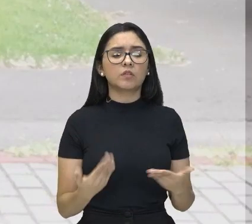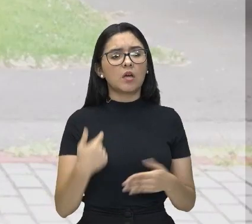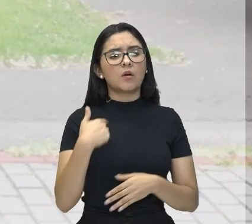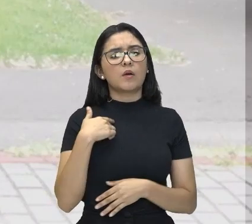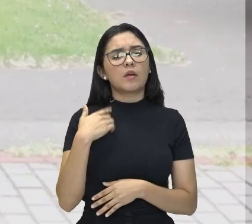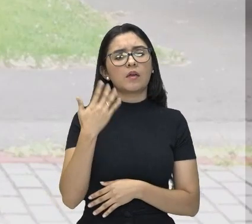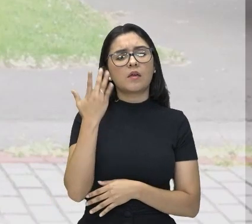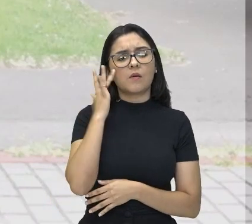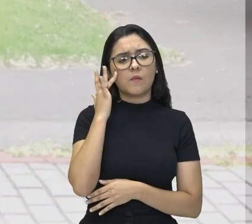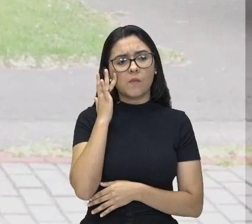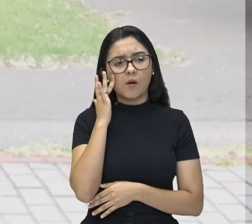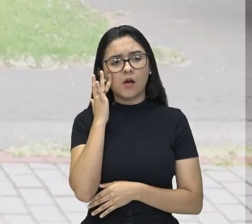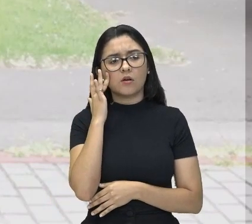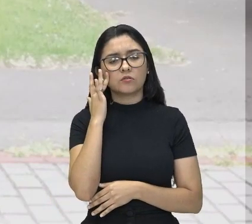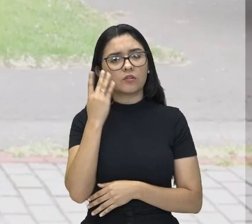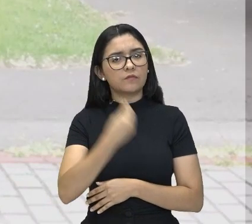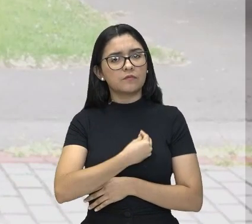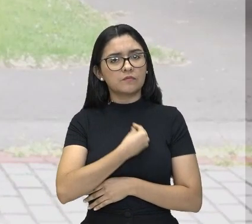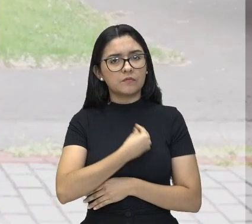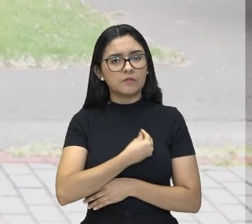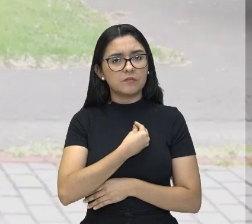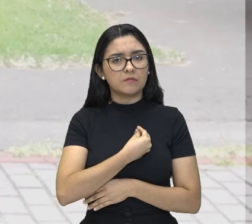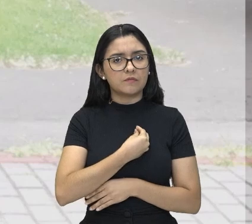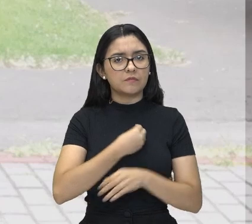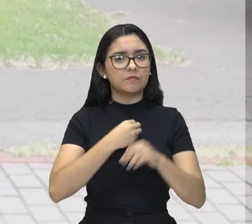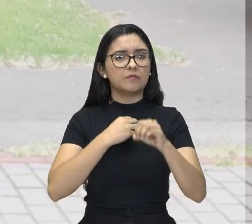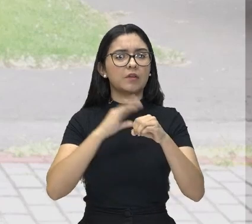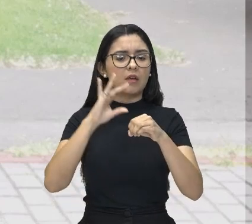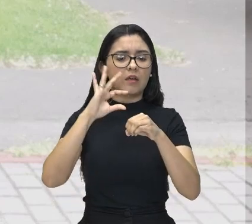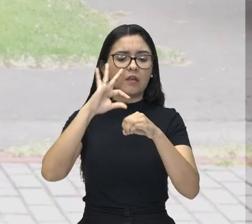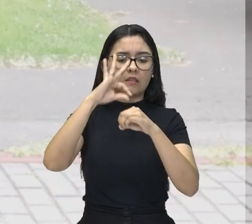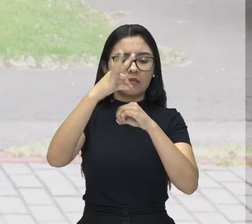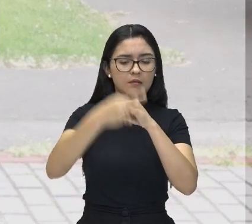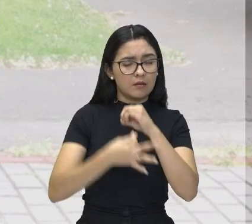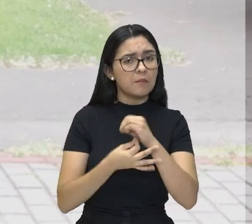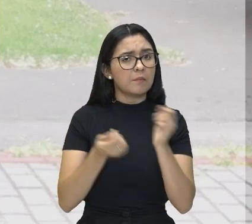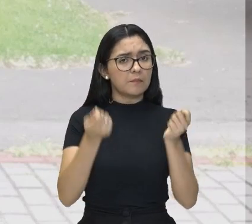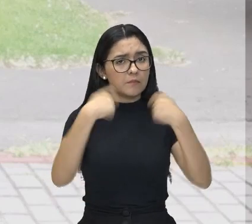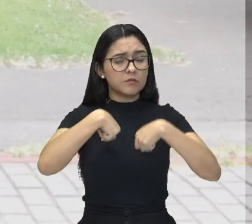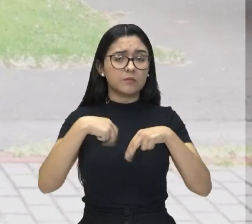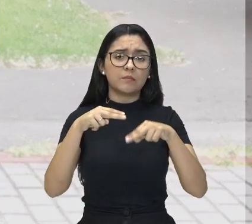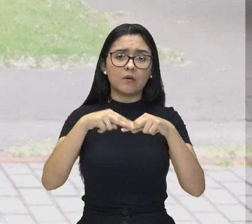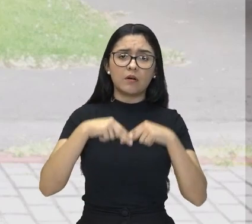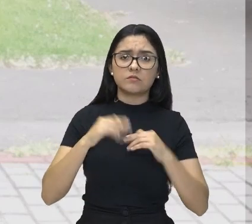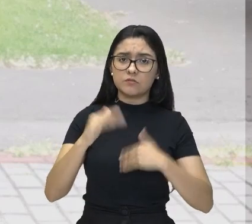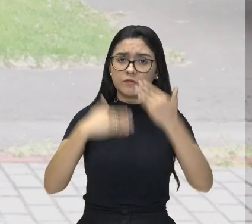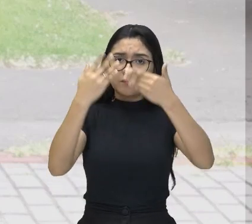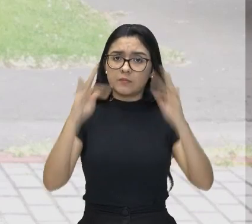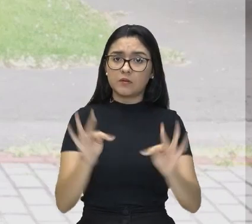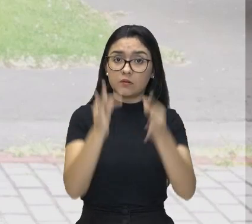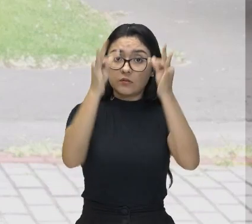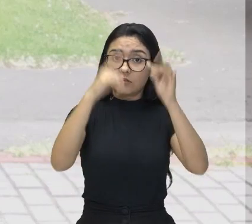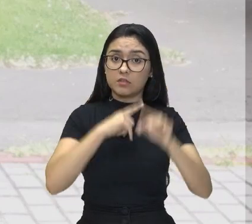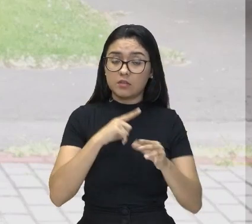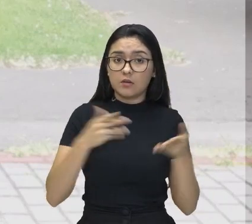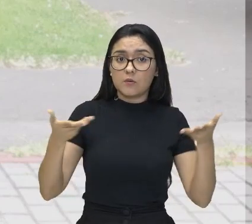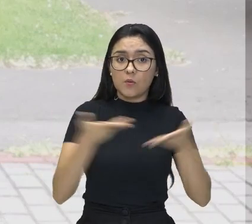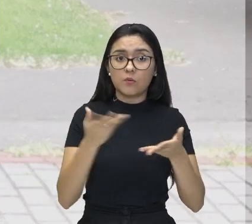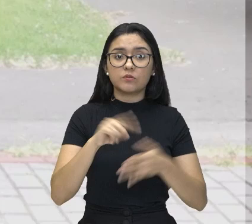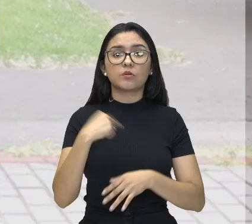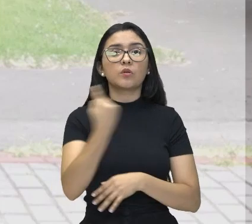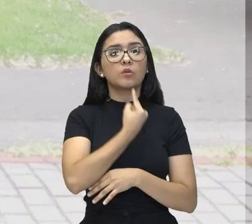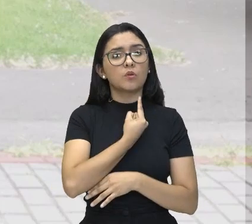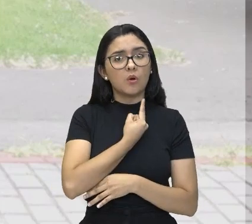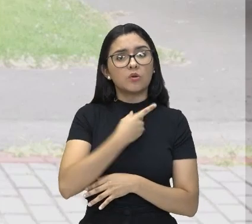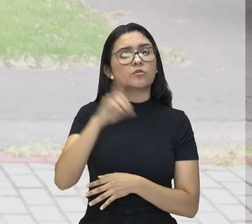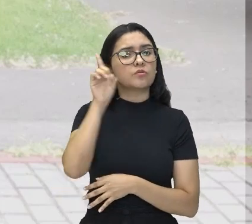colonização em Marte é algo totalmente viável. Porque com os avanços tecnológicos atuais, que nós temos, nós estamos cada